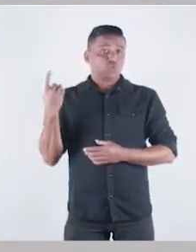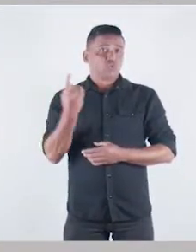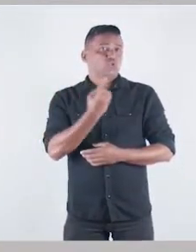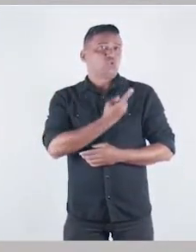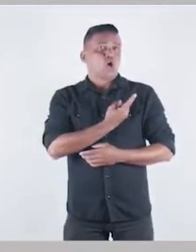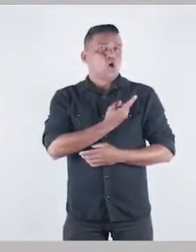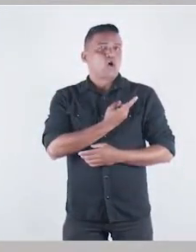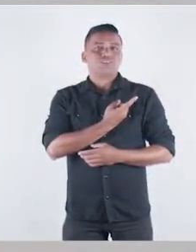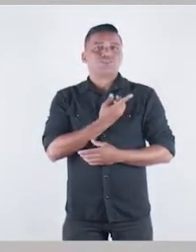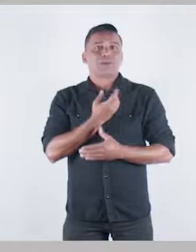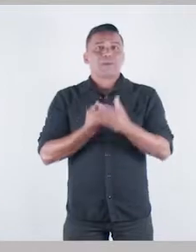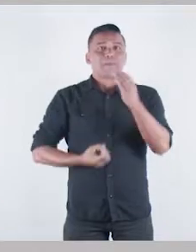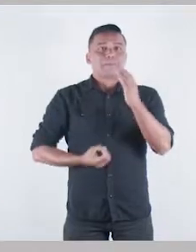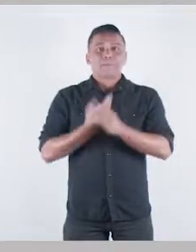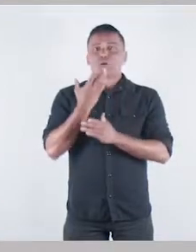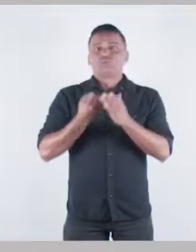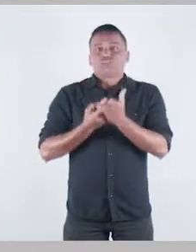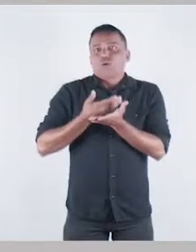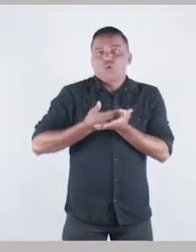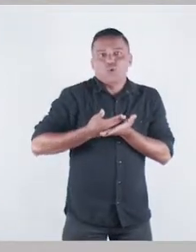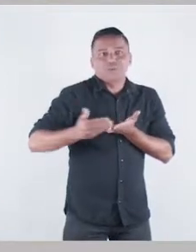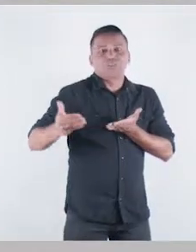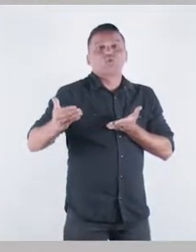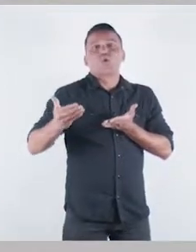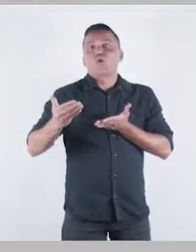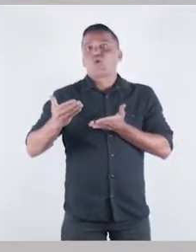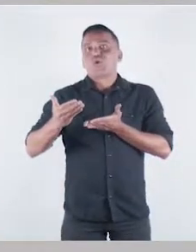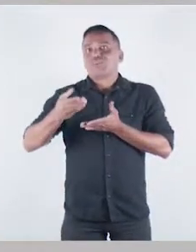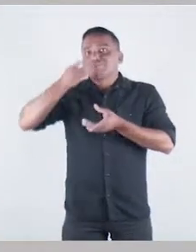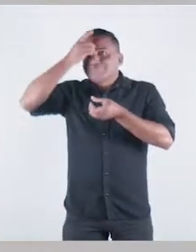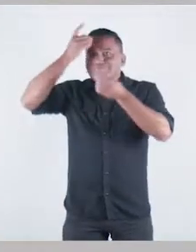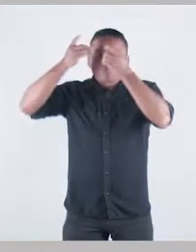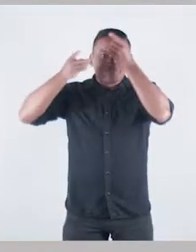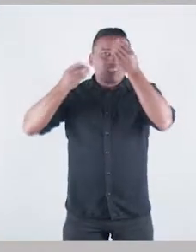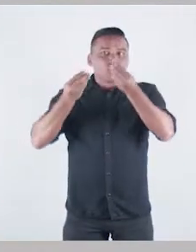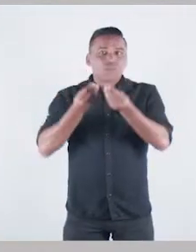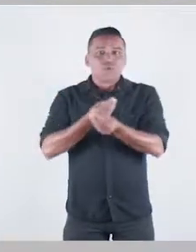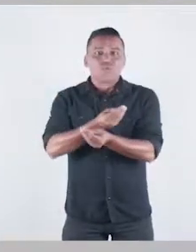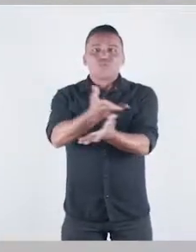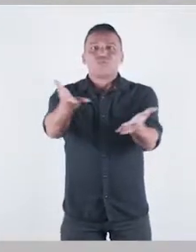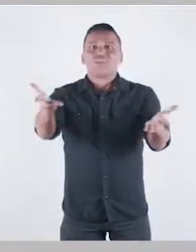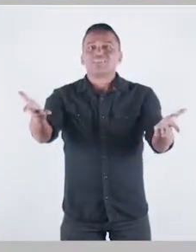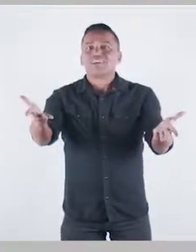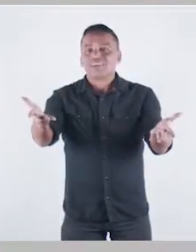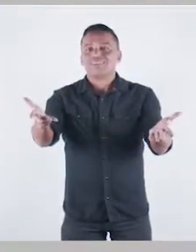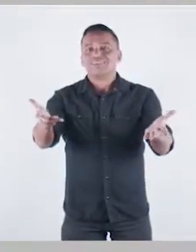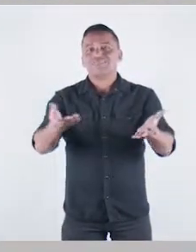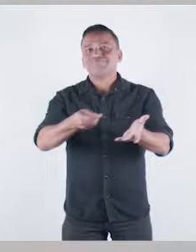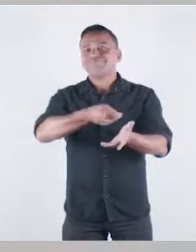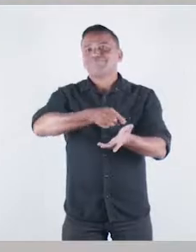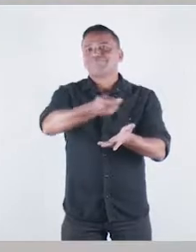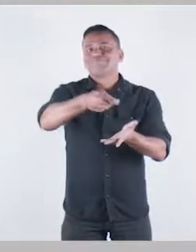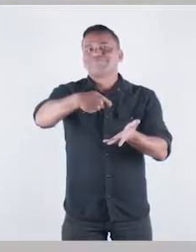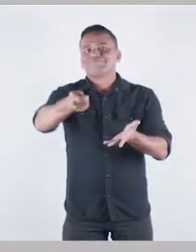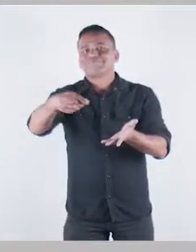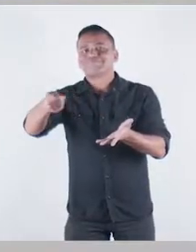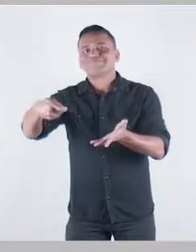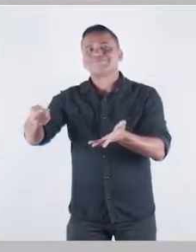essa produção, nós começamos a criar uma forma de distribuição que consistia no seguinte: um